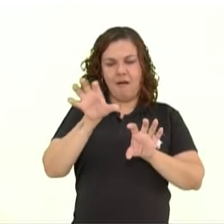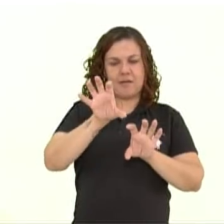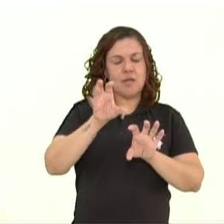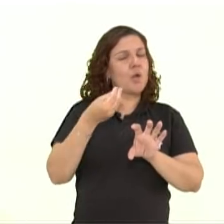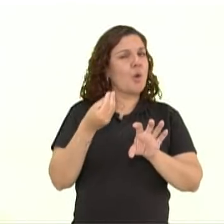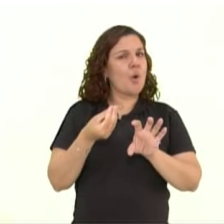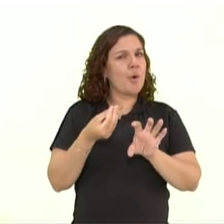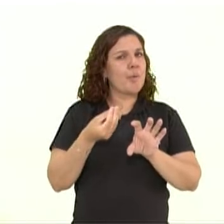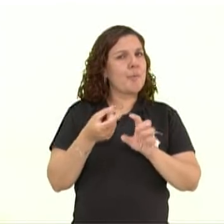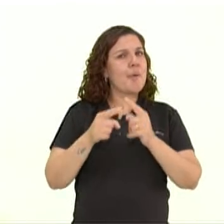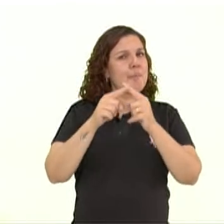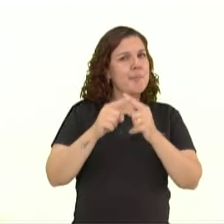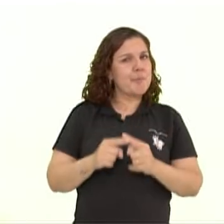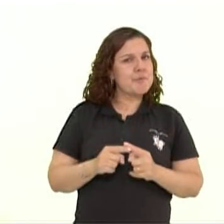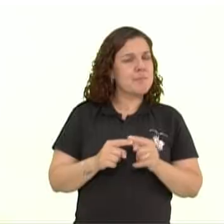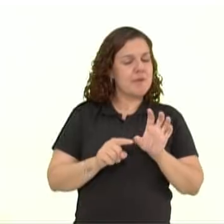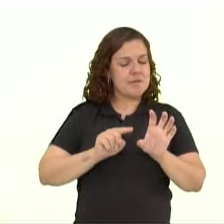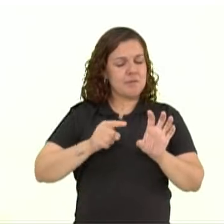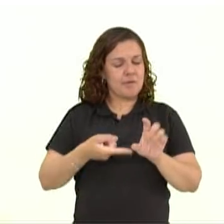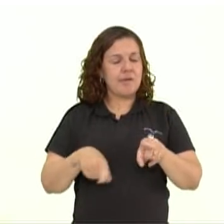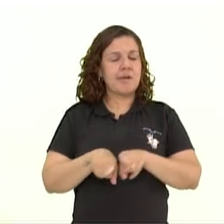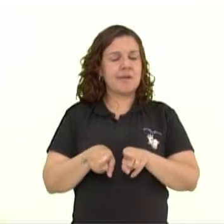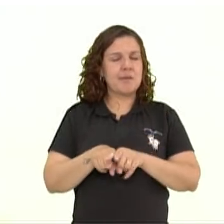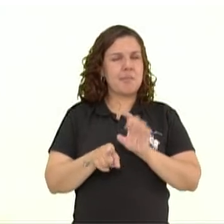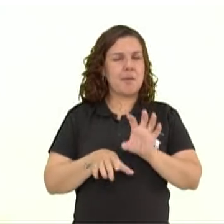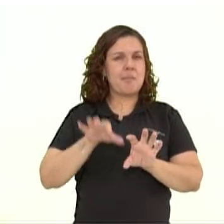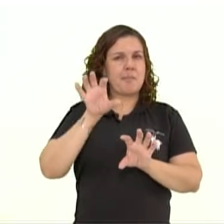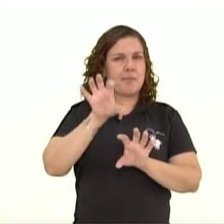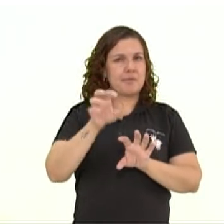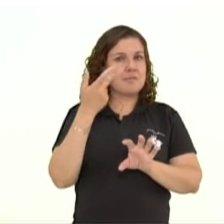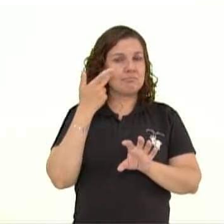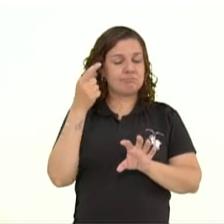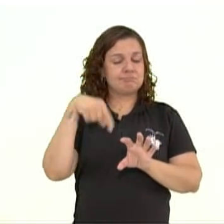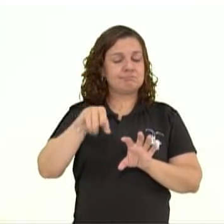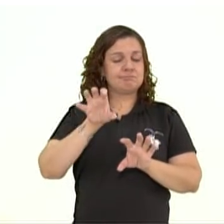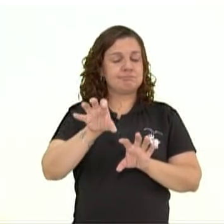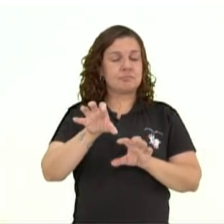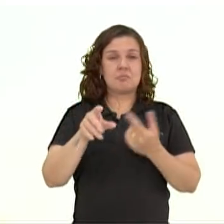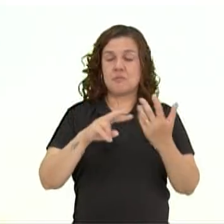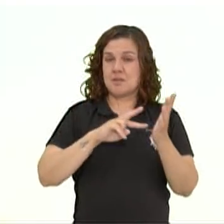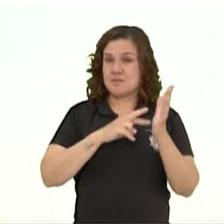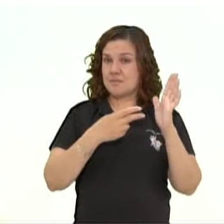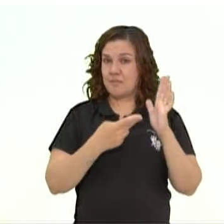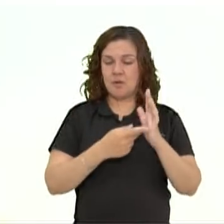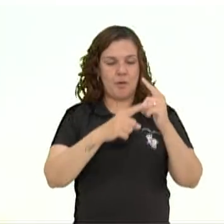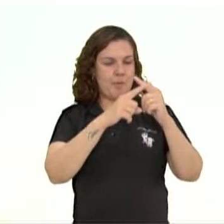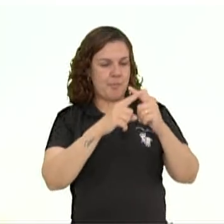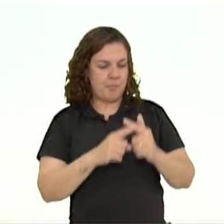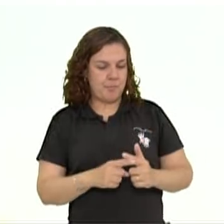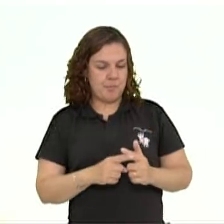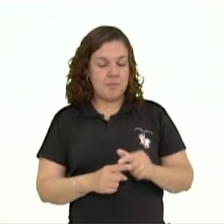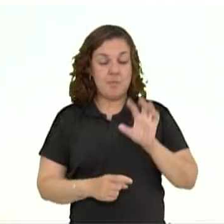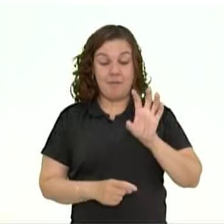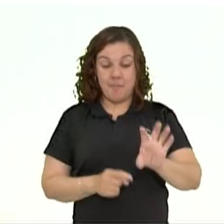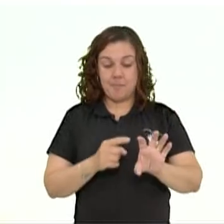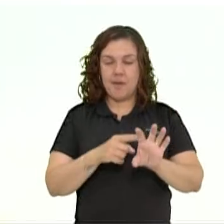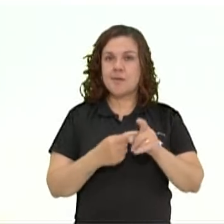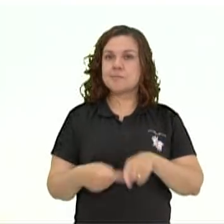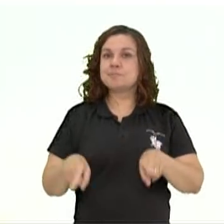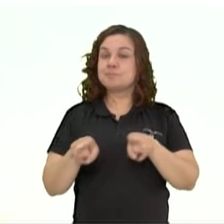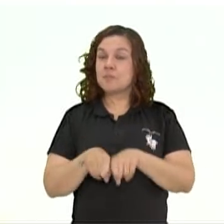de decimais ao conhecimento de cálculo de potência de base natural. Ou seja, multiplicando a base, quantas